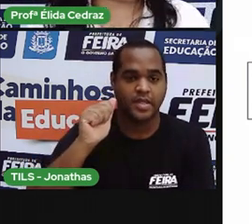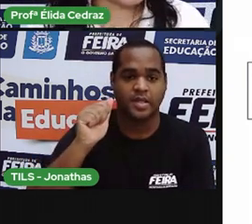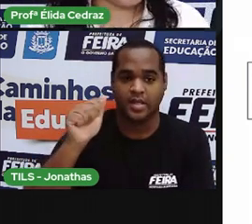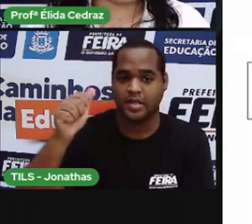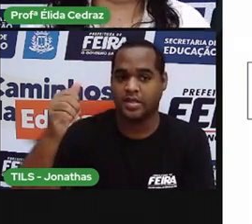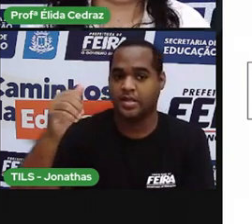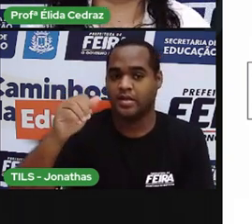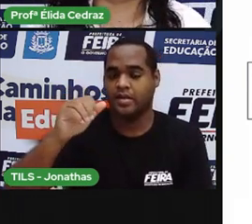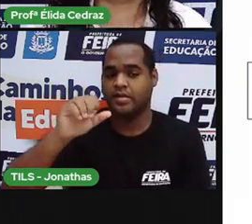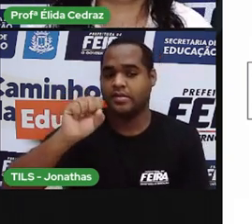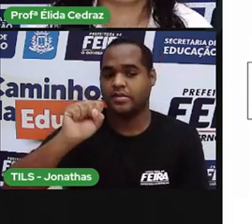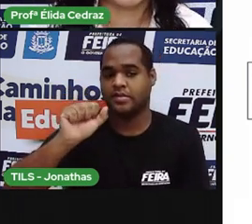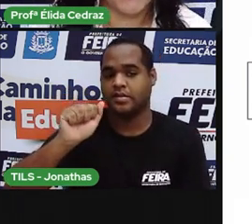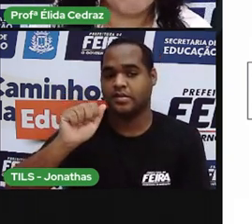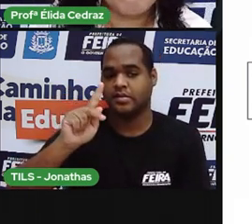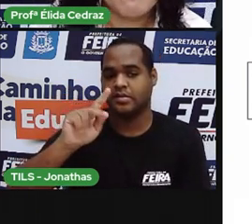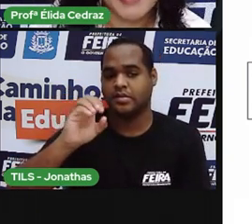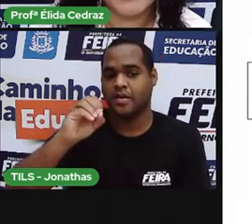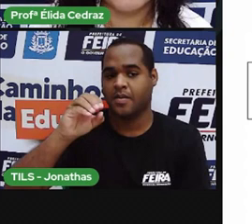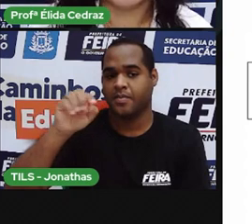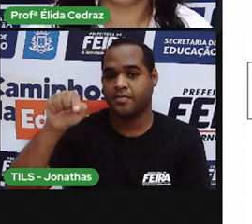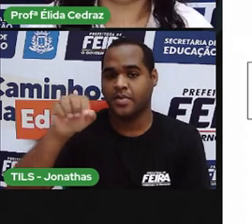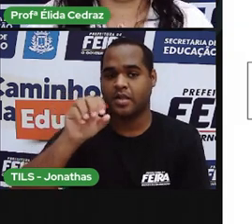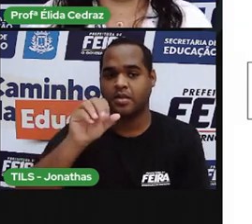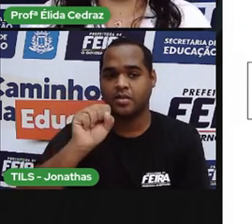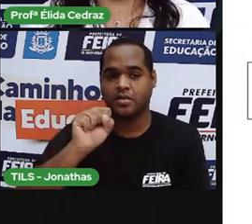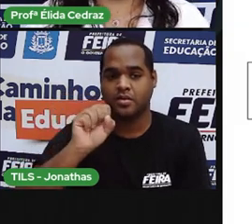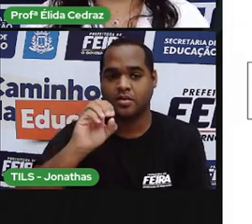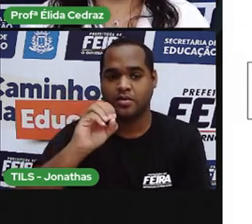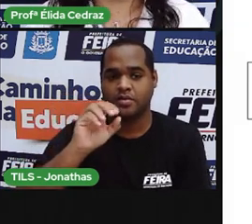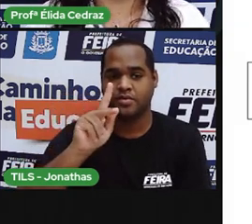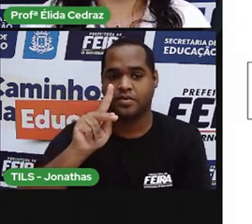De sapo vai sopa.